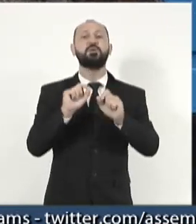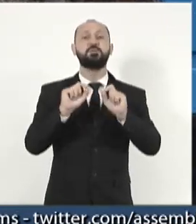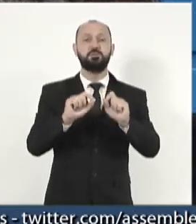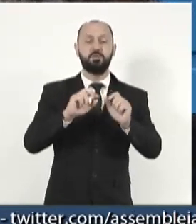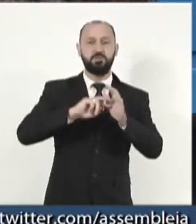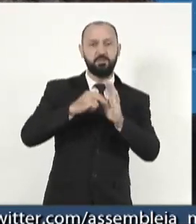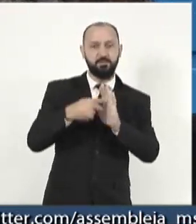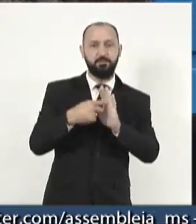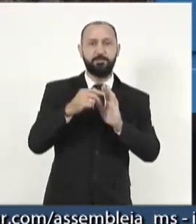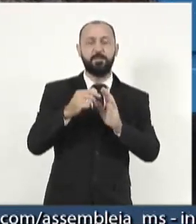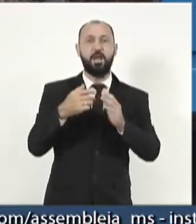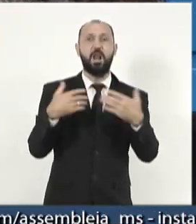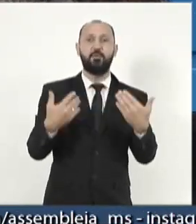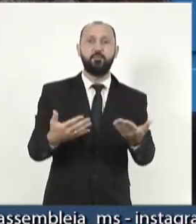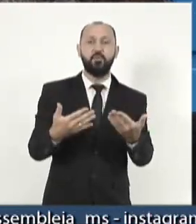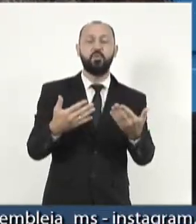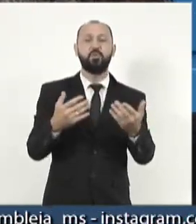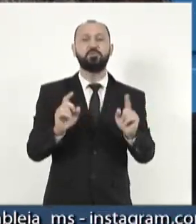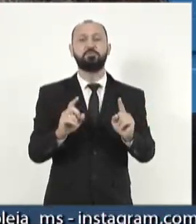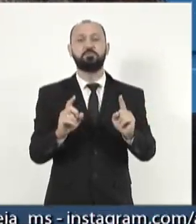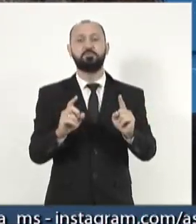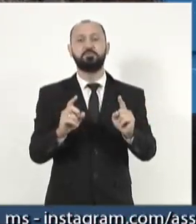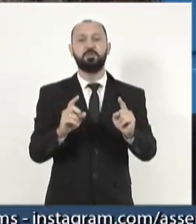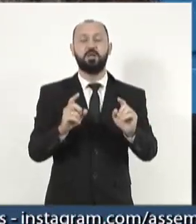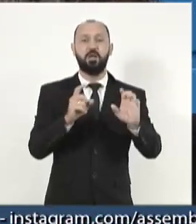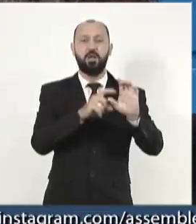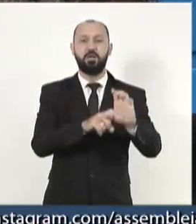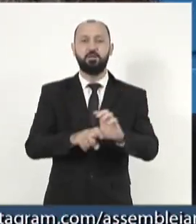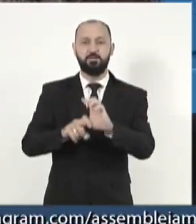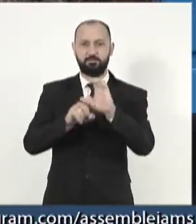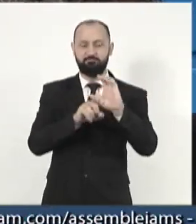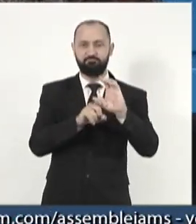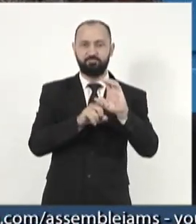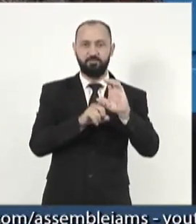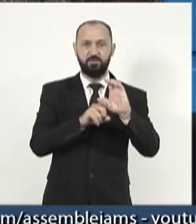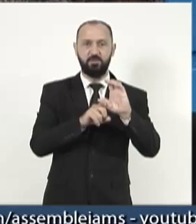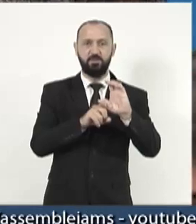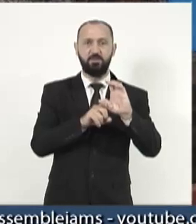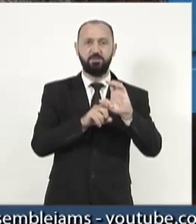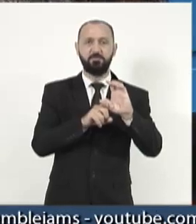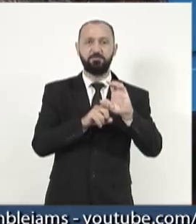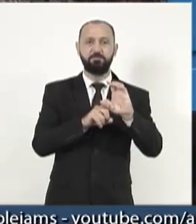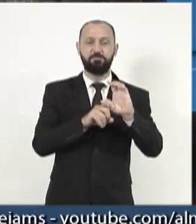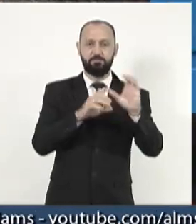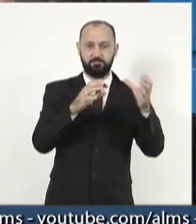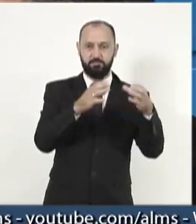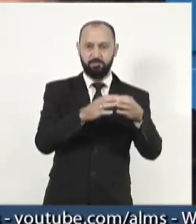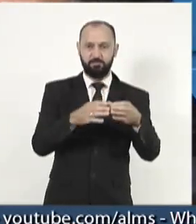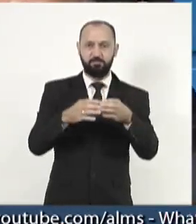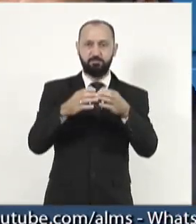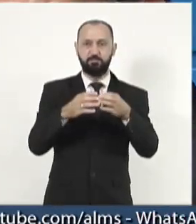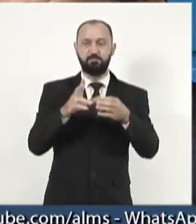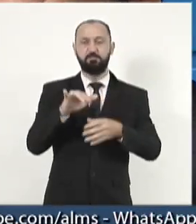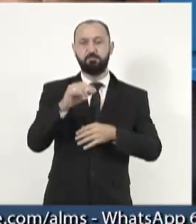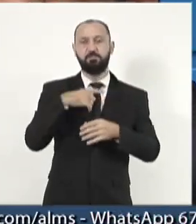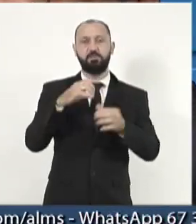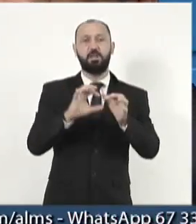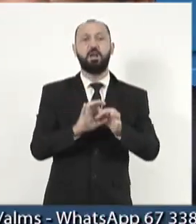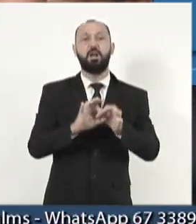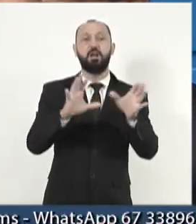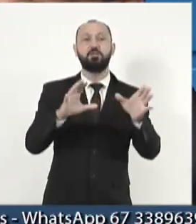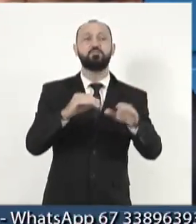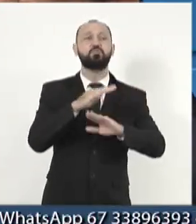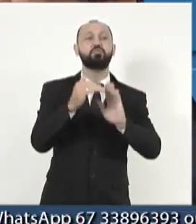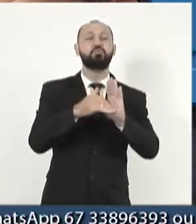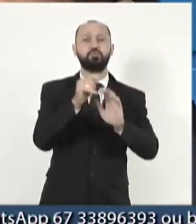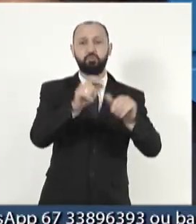o debate para casa. Este é o Parlamento sul-mato-grossense. Eu agradeço o trabalho de toda a comissão. Senhor presidente, apenas para